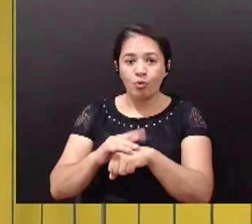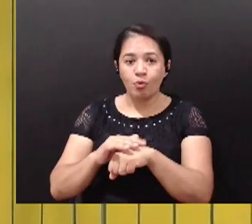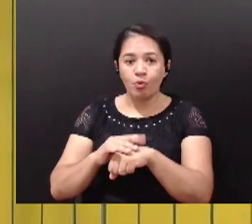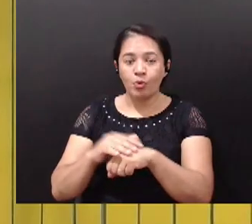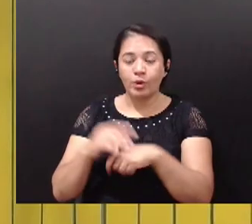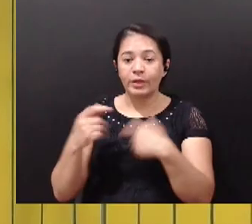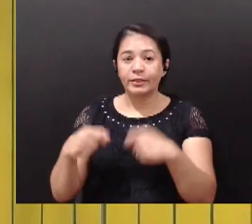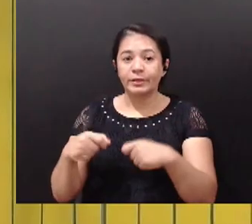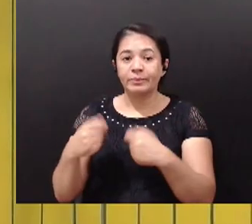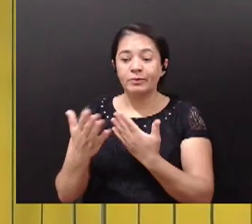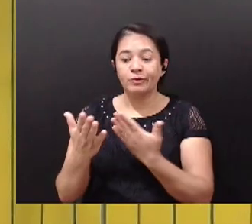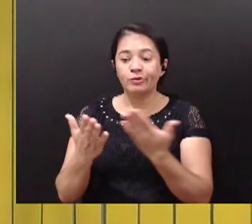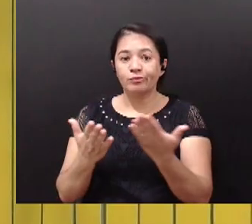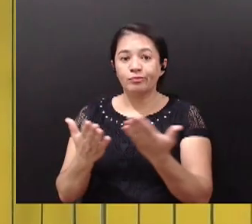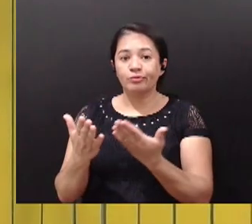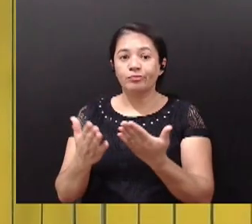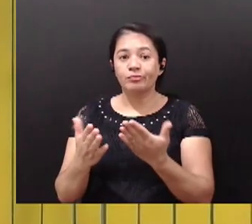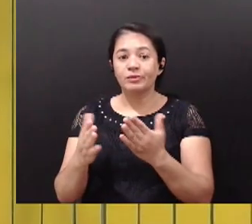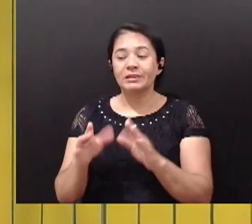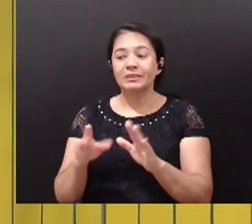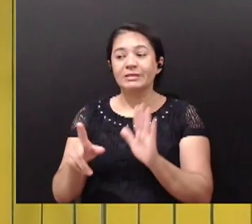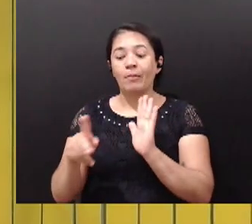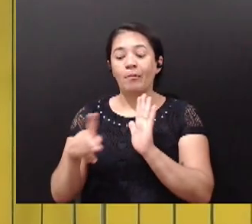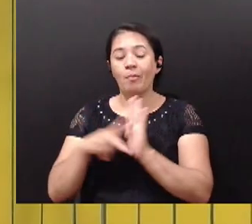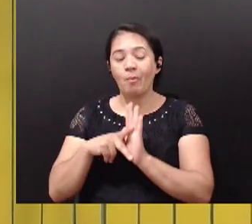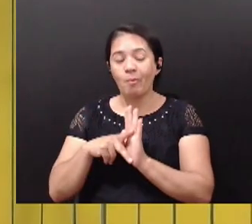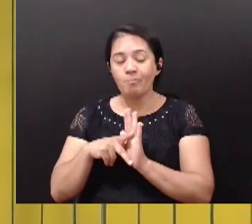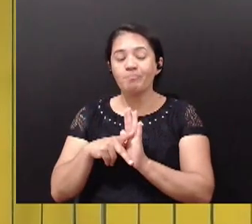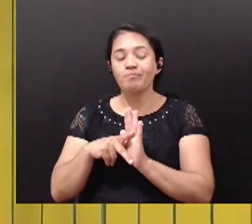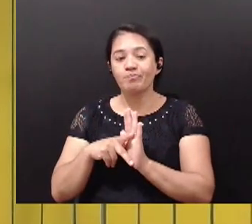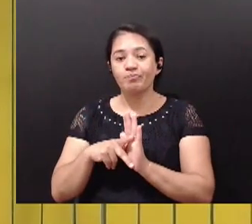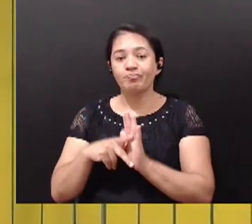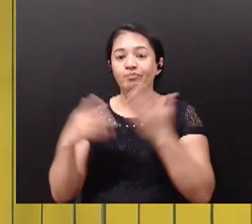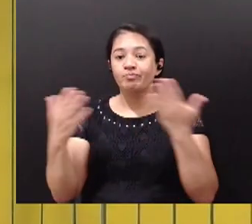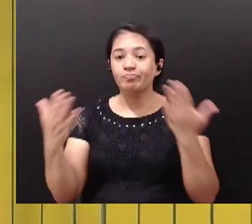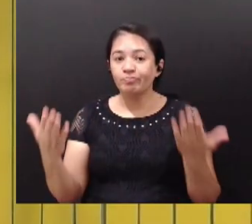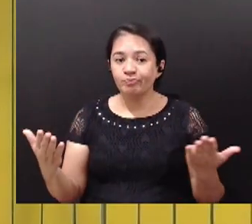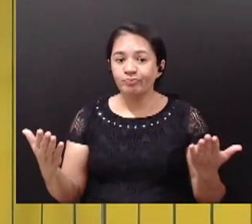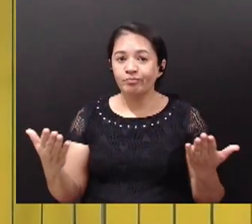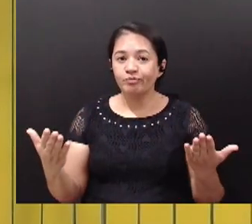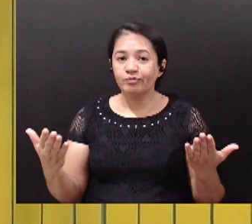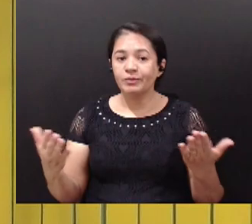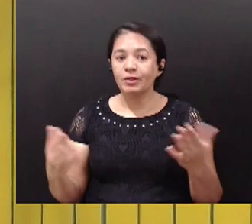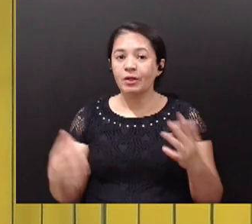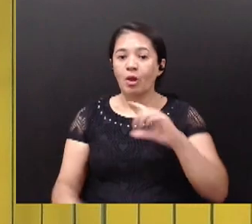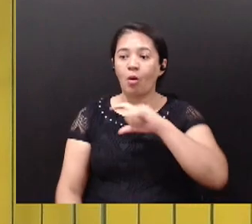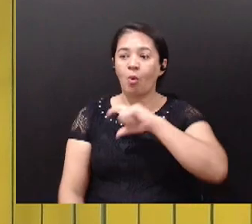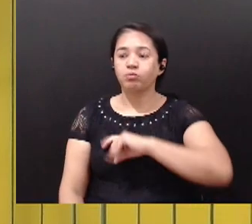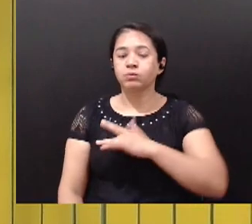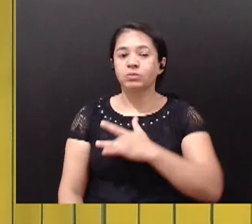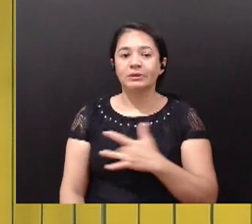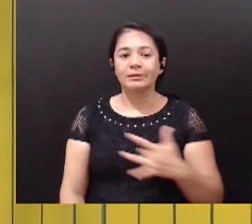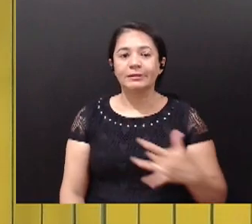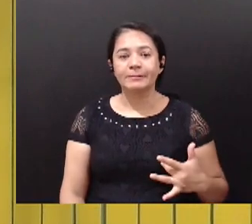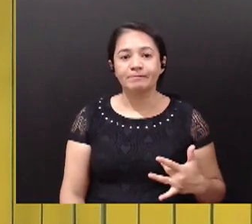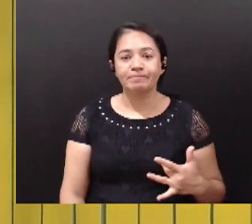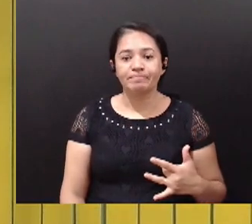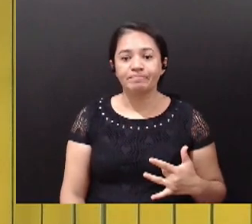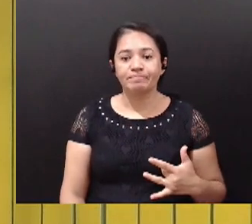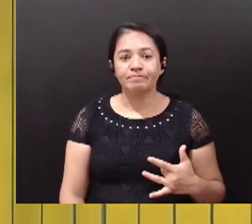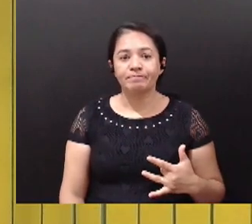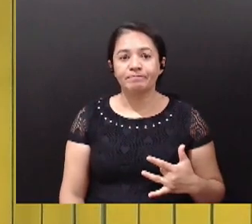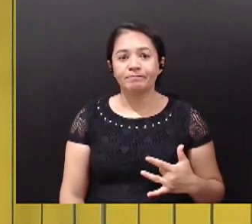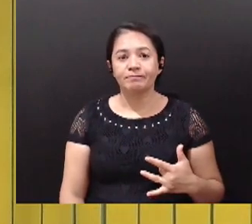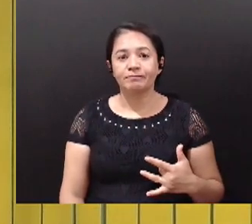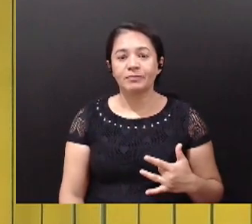tratamento específico. E quando o plano de saúde ele segue fazendo